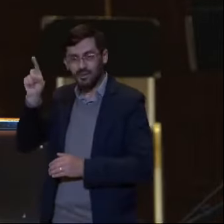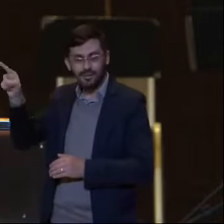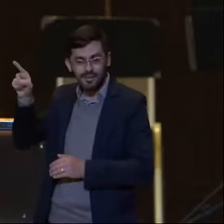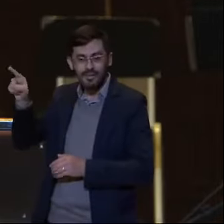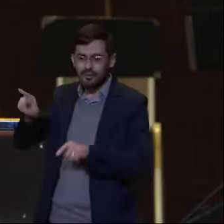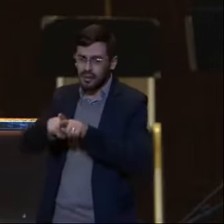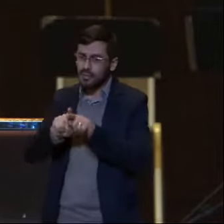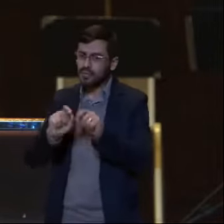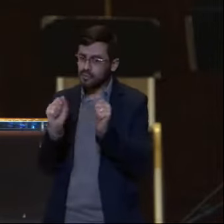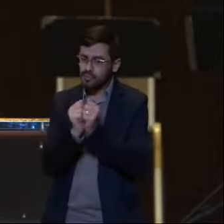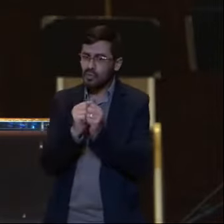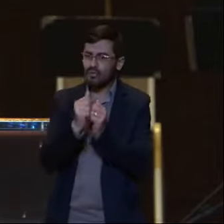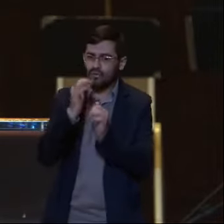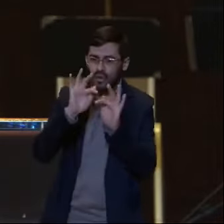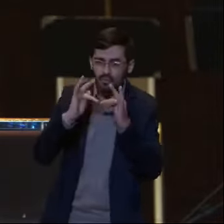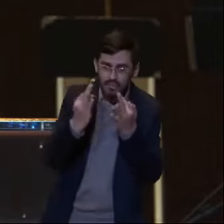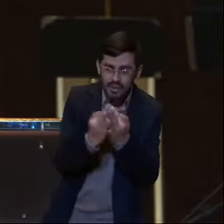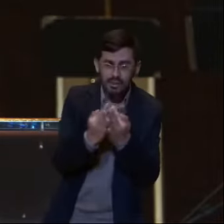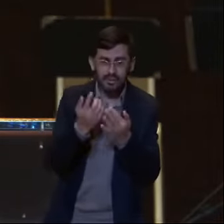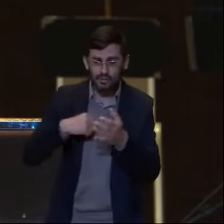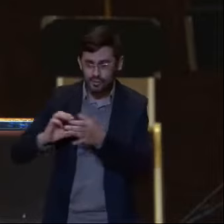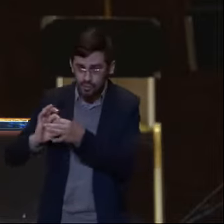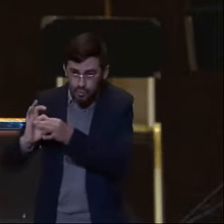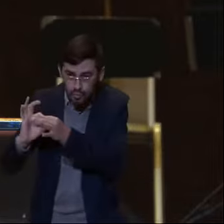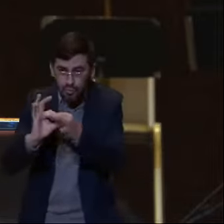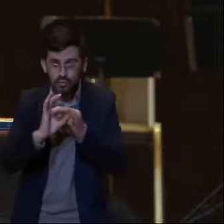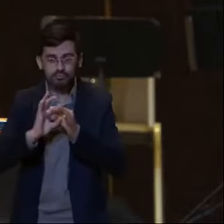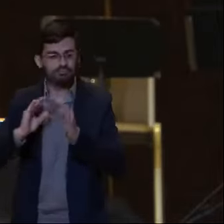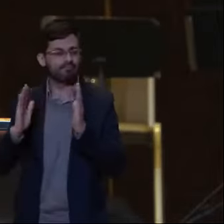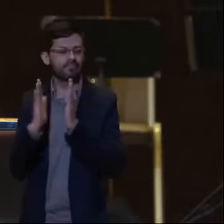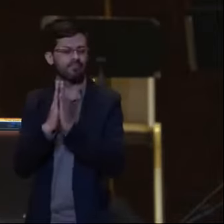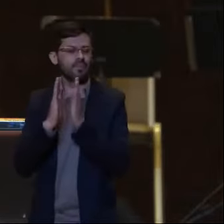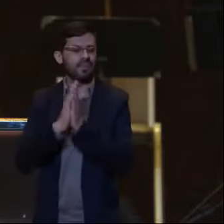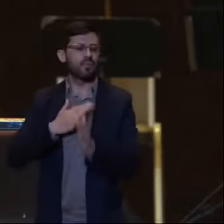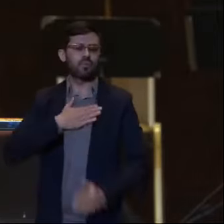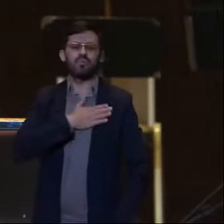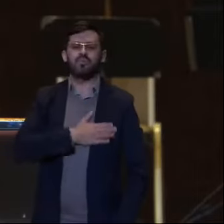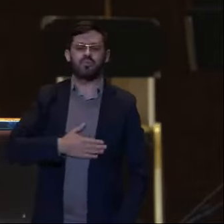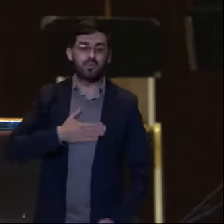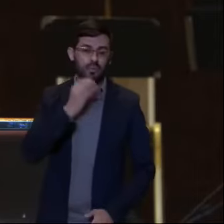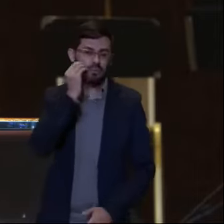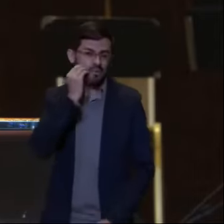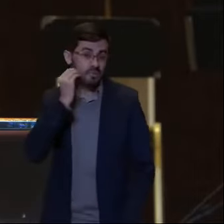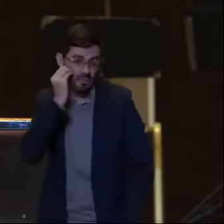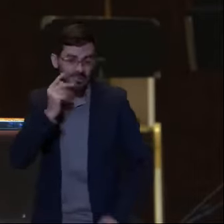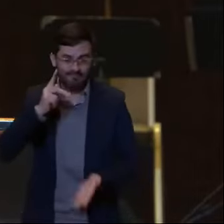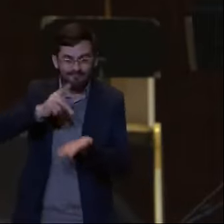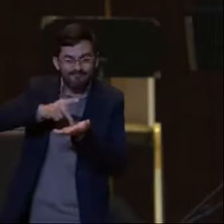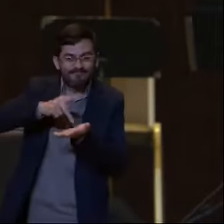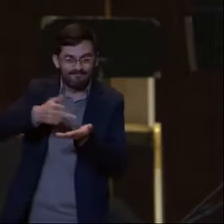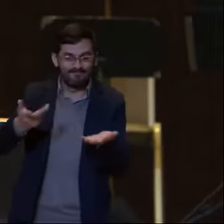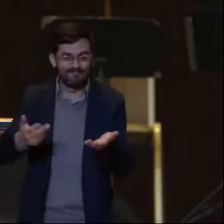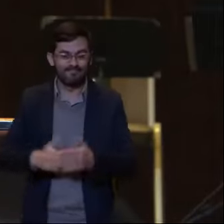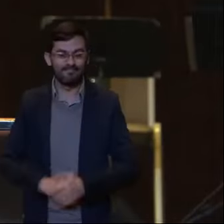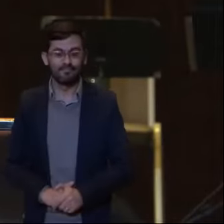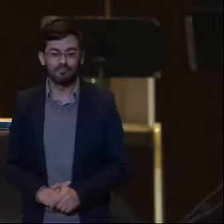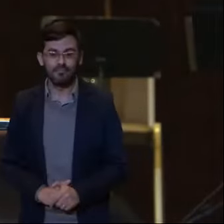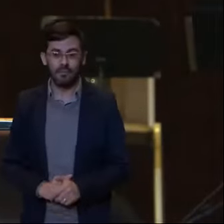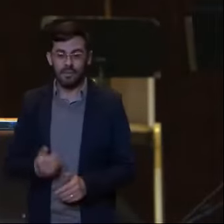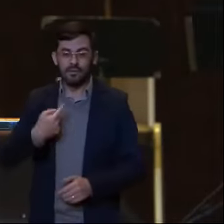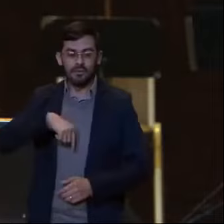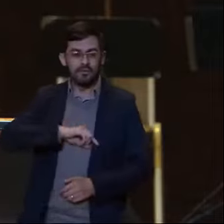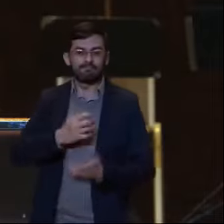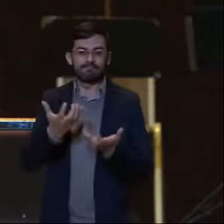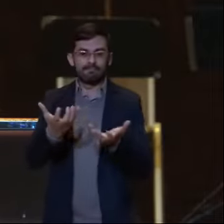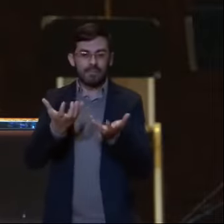pelos papais, e a gente poder se unir junto em oração. Que gostoso a gente poder experimentar isso, não é isso, meus irmãos? Nós